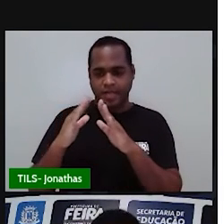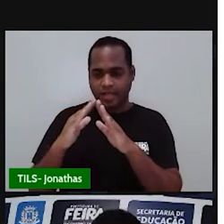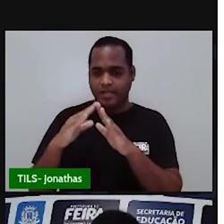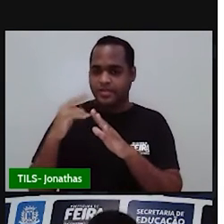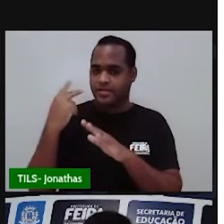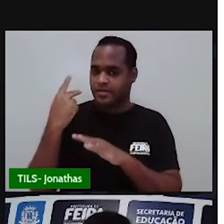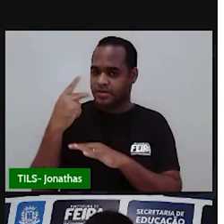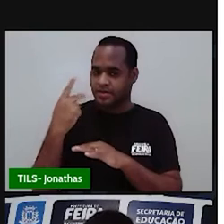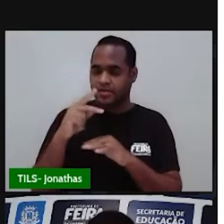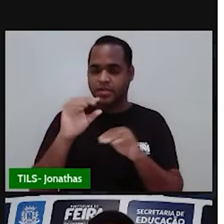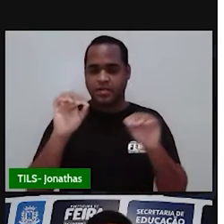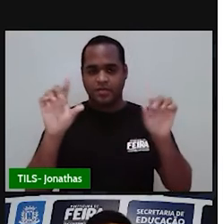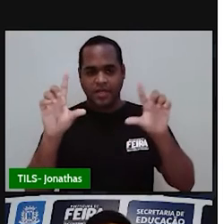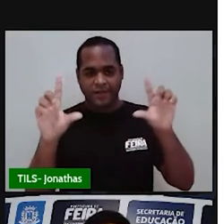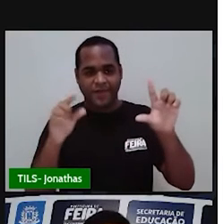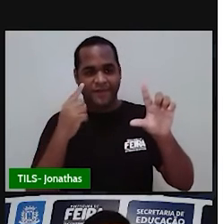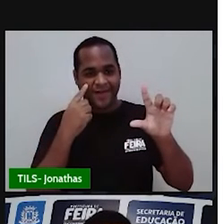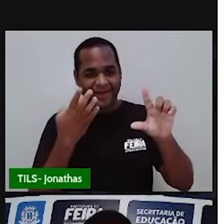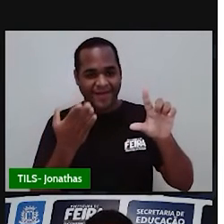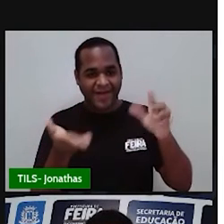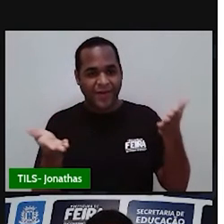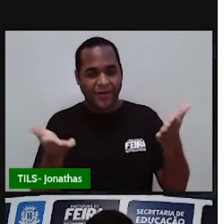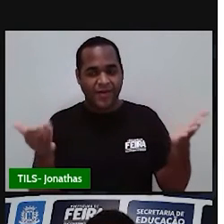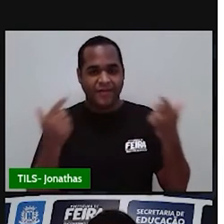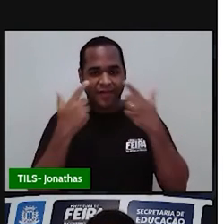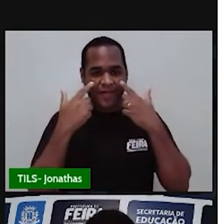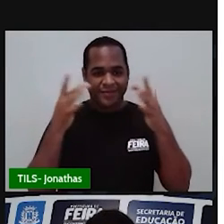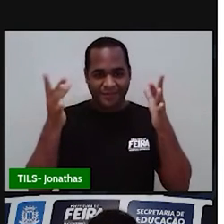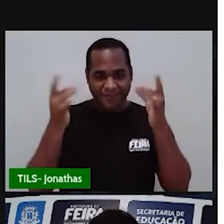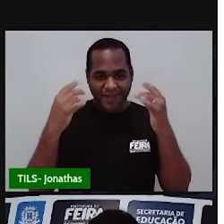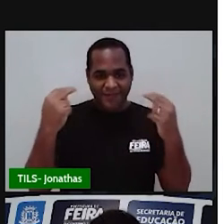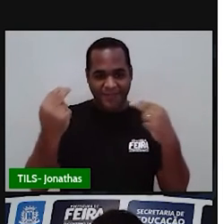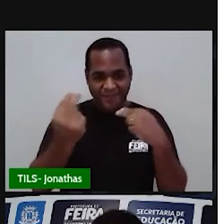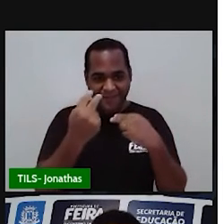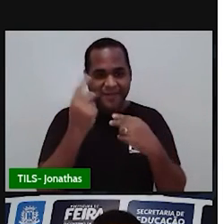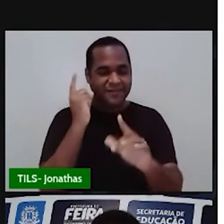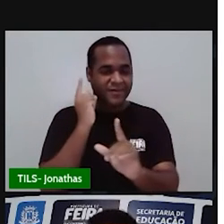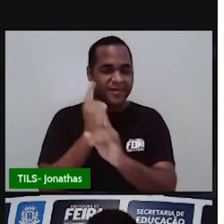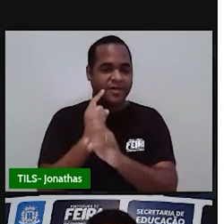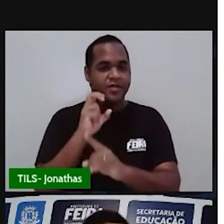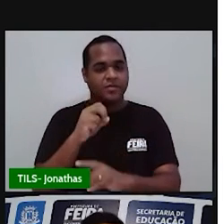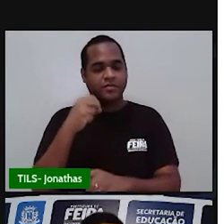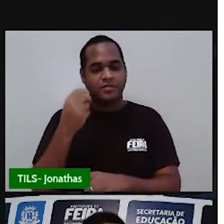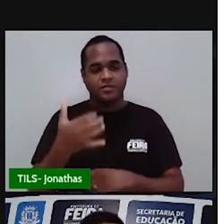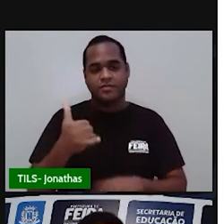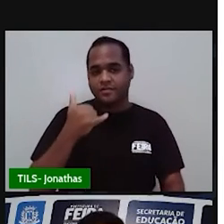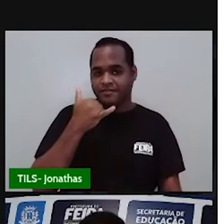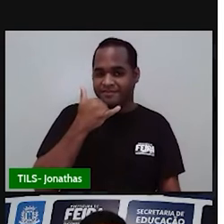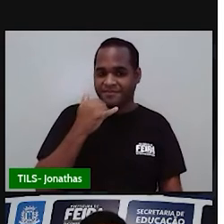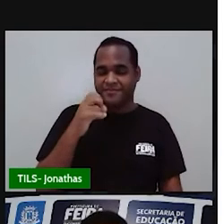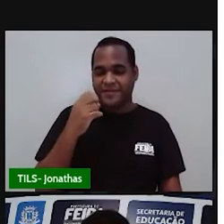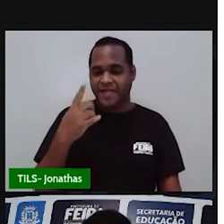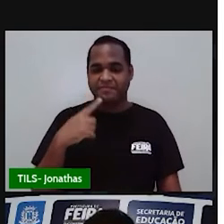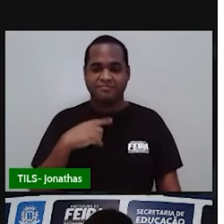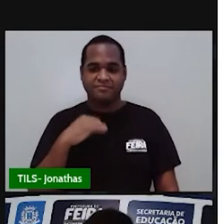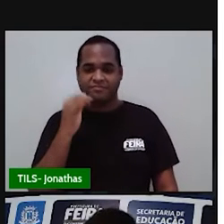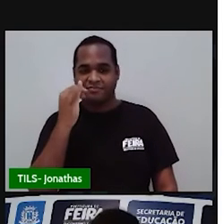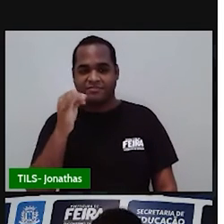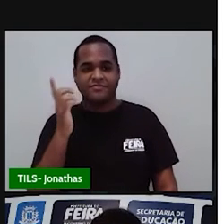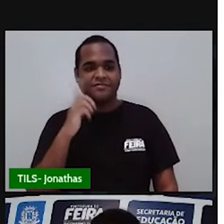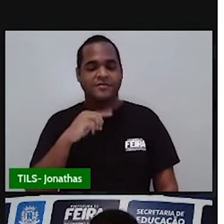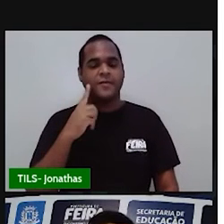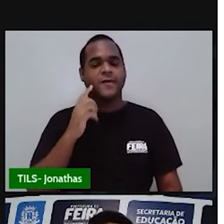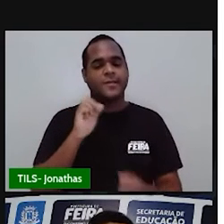com que sua TV esteja ligada agora e você me vendo, ou o seu celular tenha bateria suficiente para que você